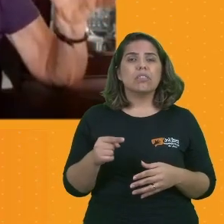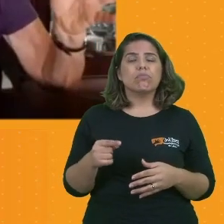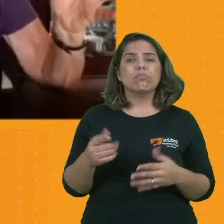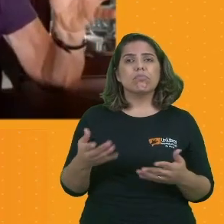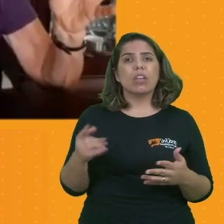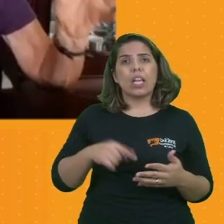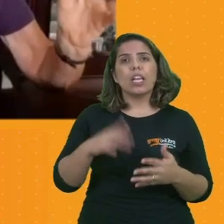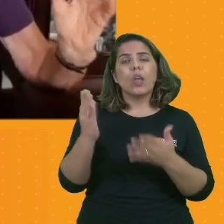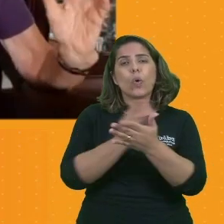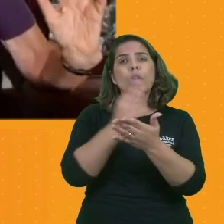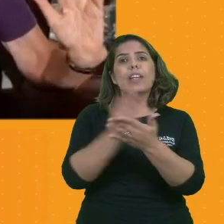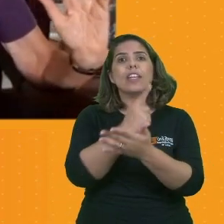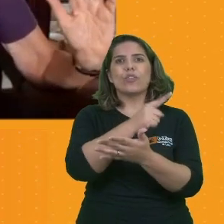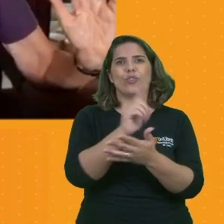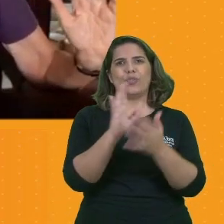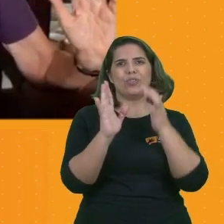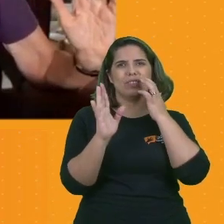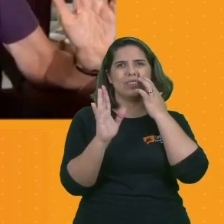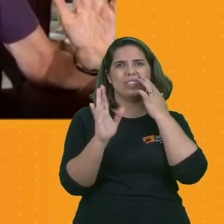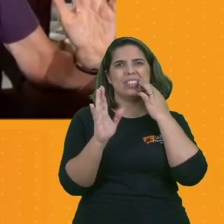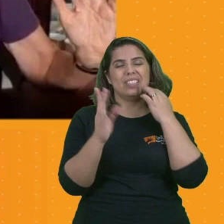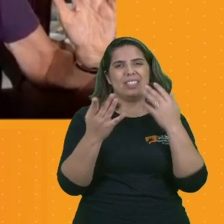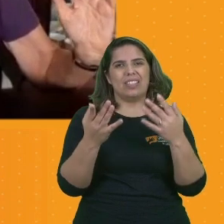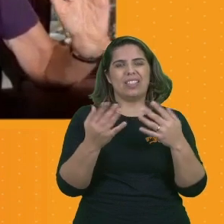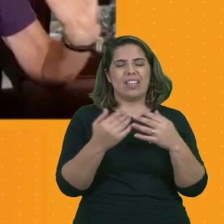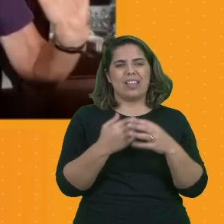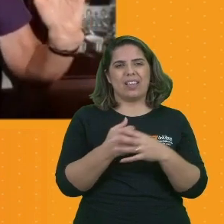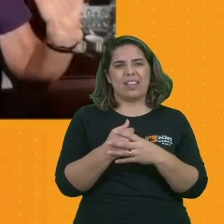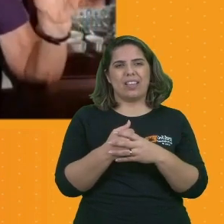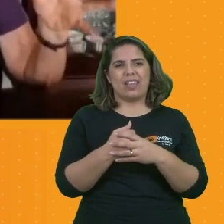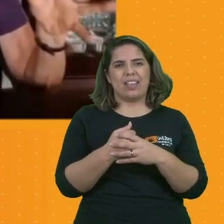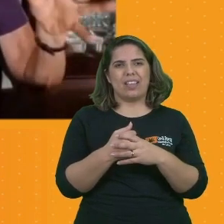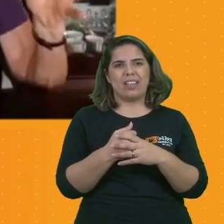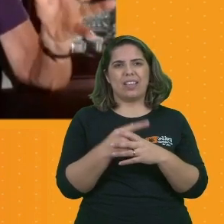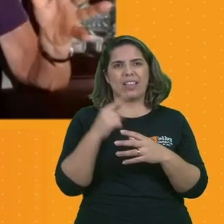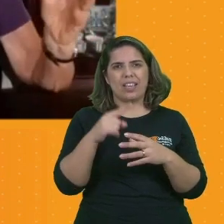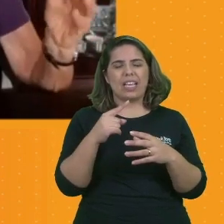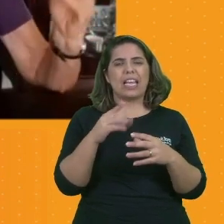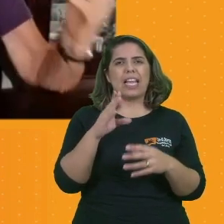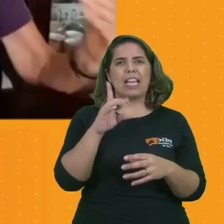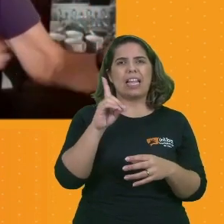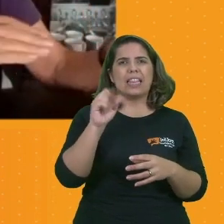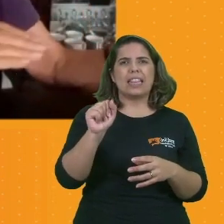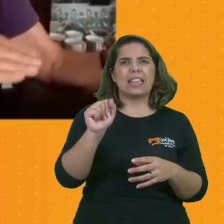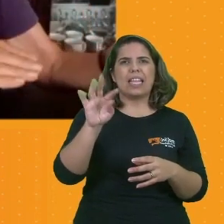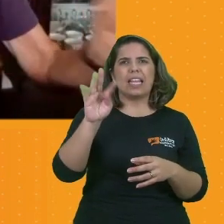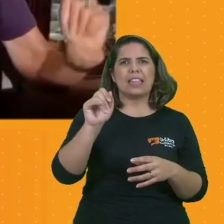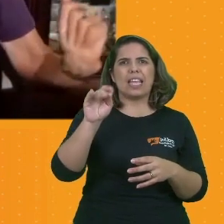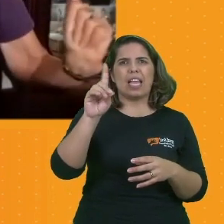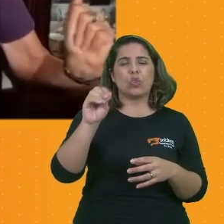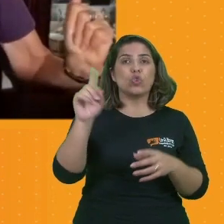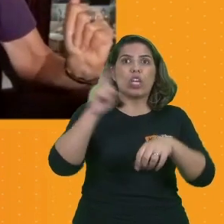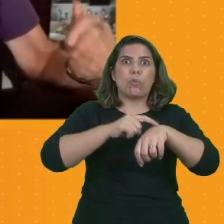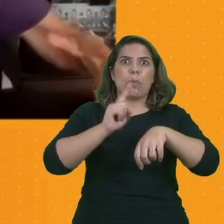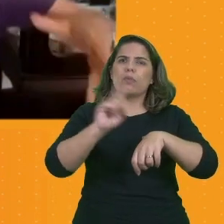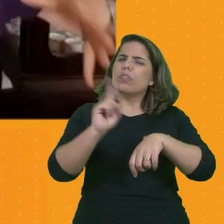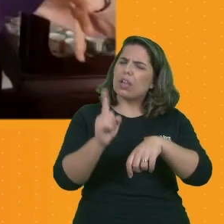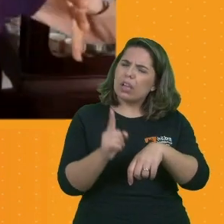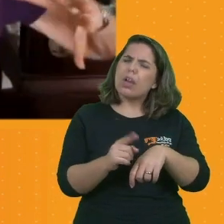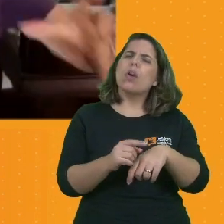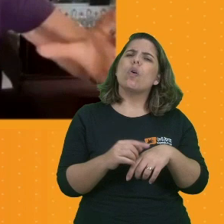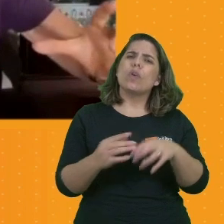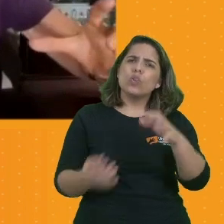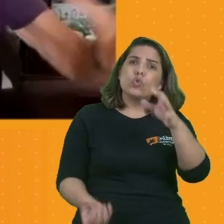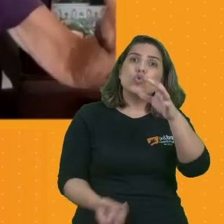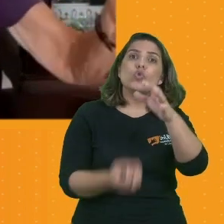querendo dizer é que andar porque esse eu devia andar é só servir o cabelo e